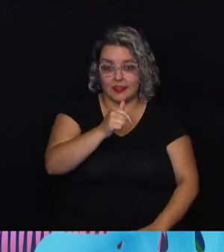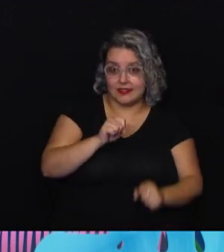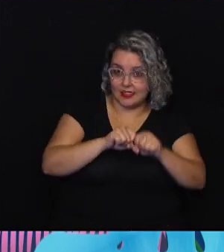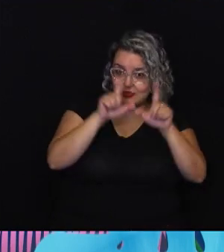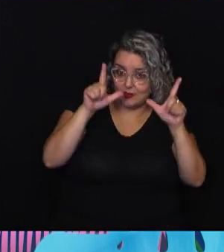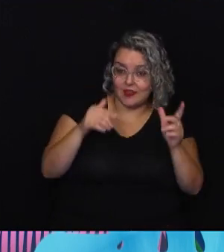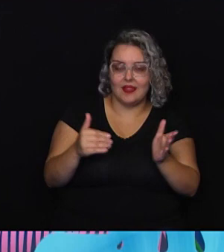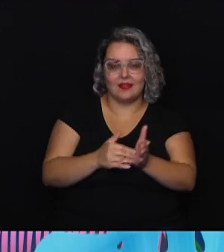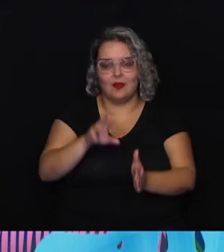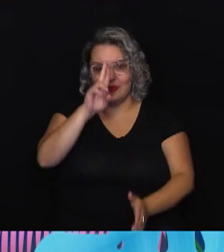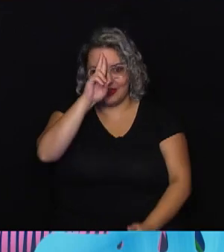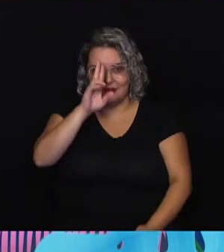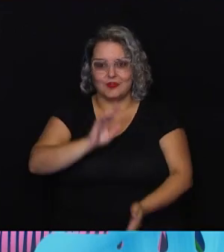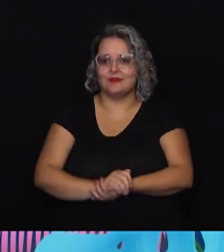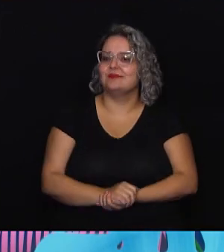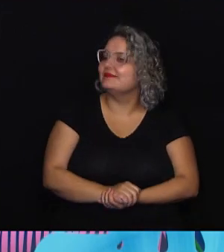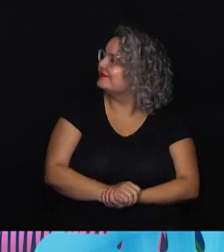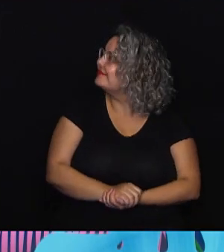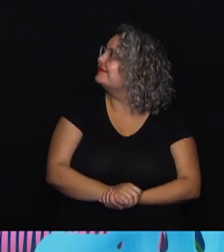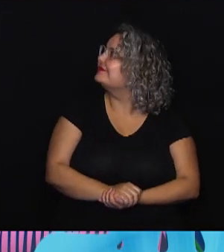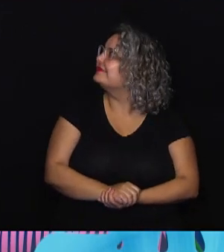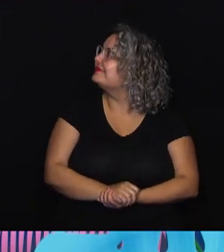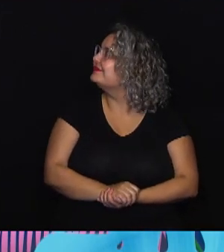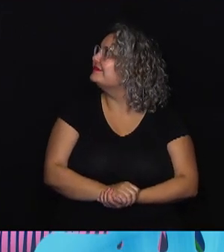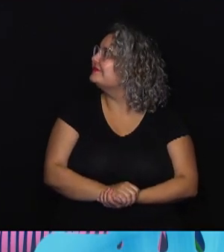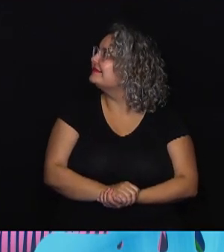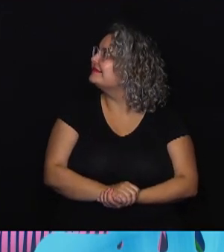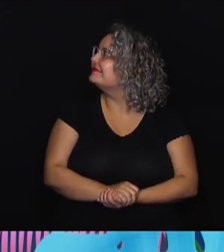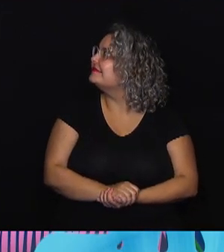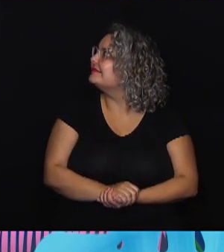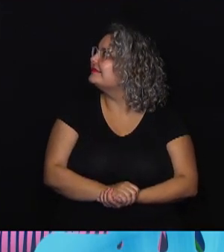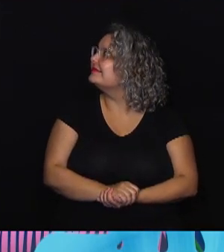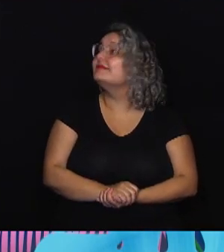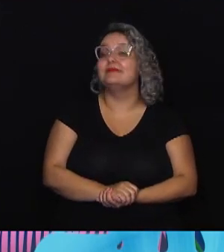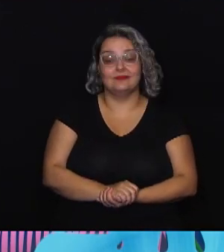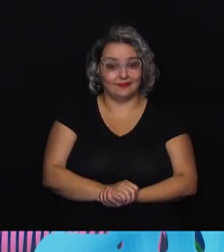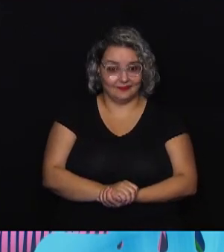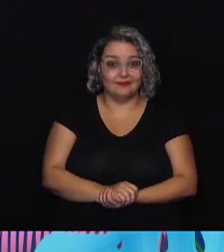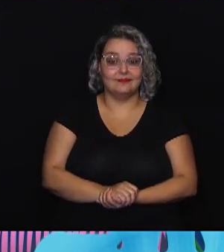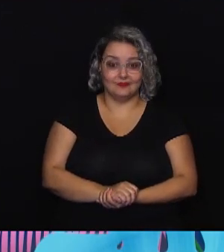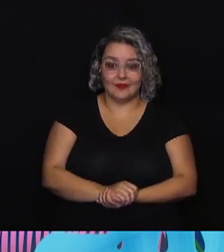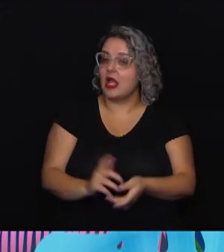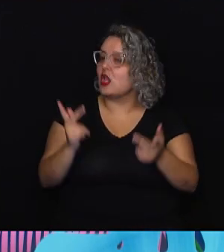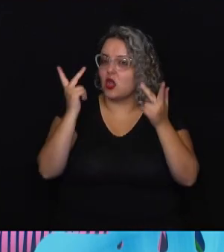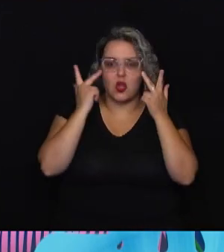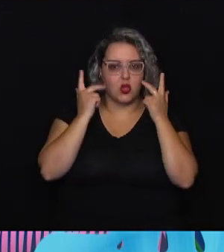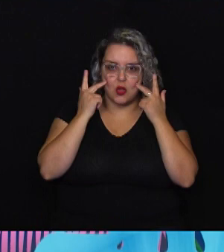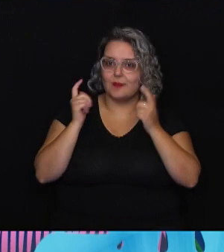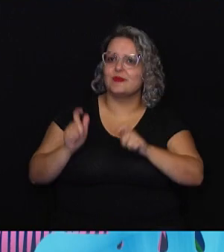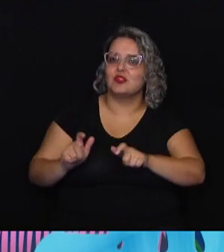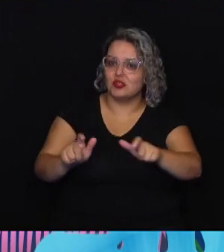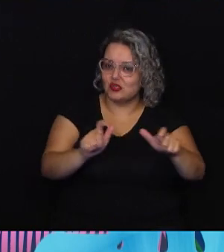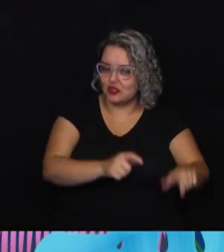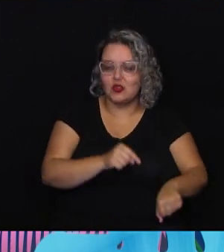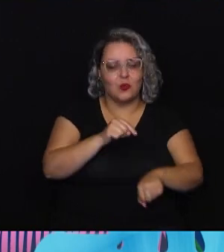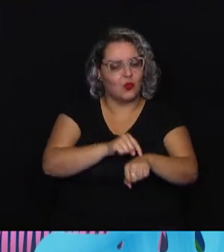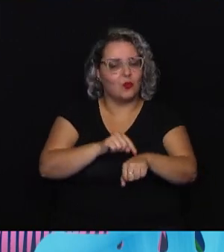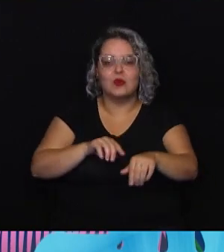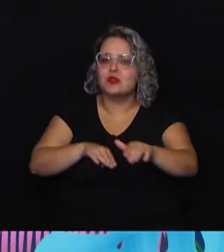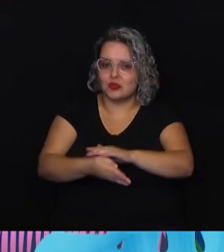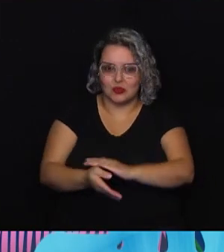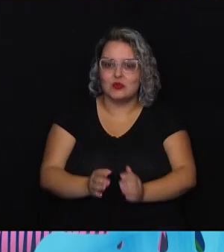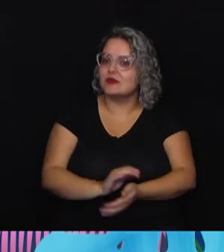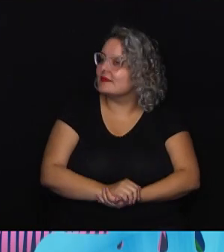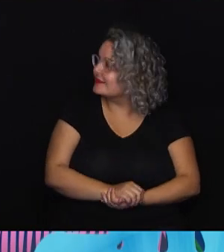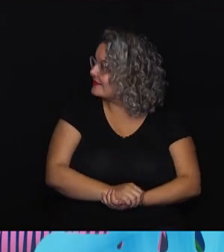ao meio-dia. As feiras livres e feiras noturnas serão realizadas normalmente nos locais e horários de costume.